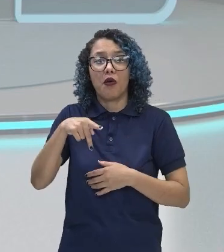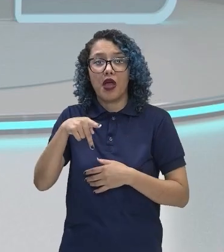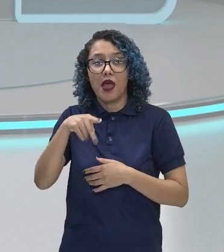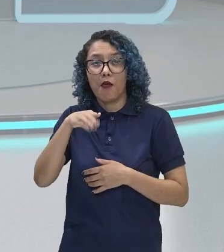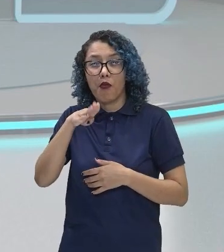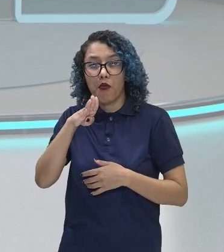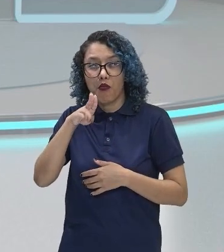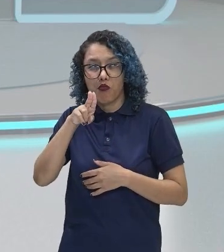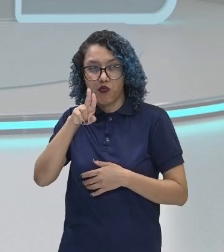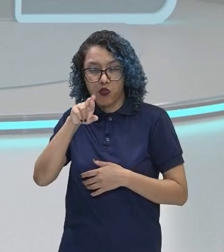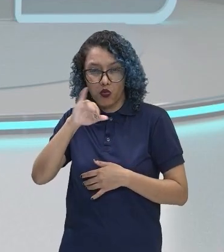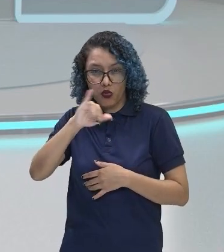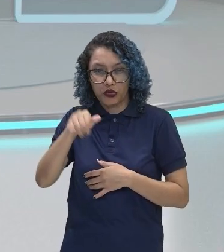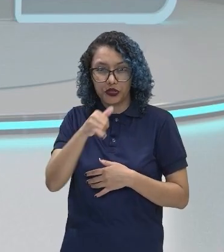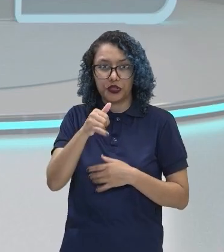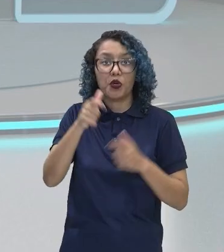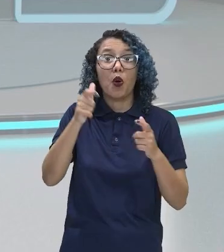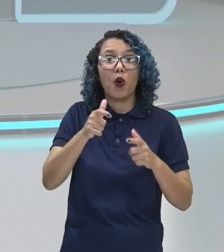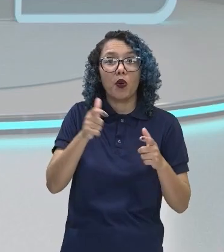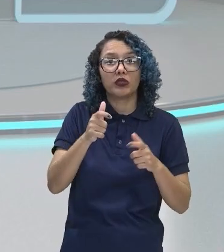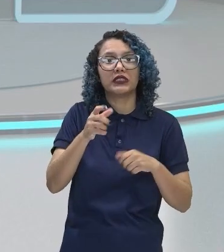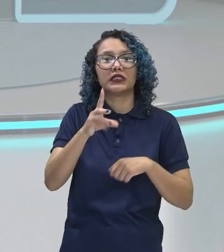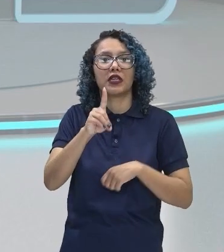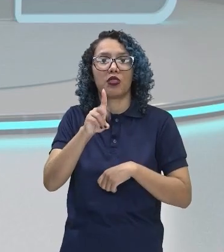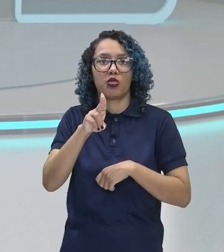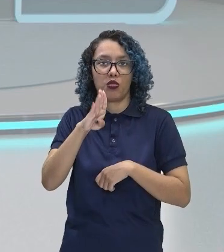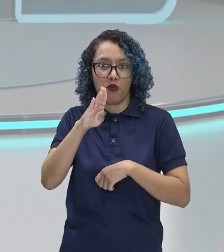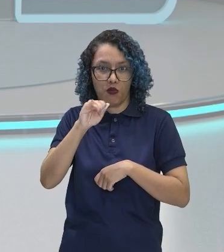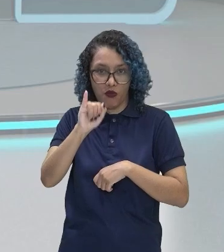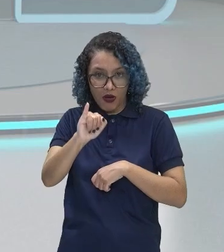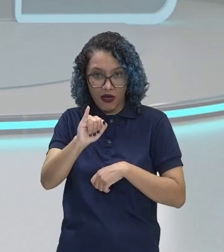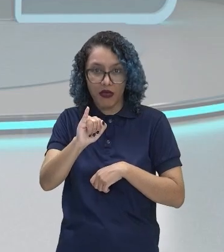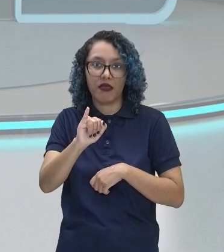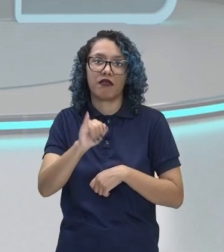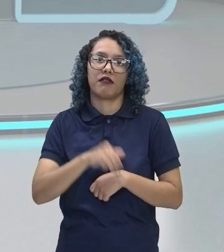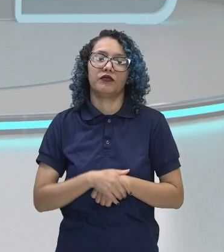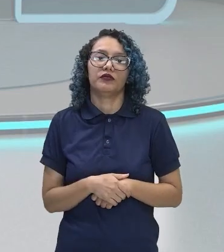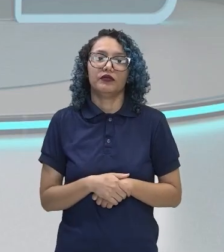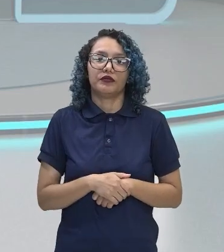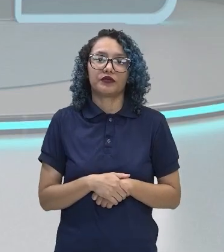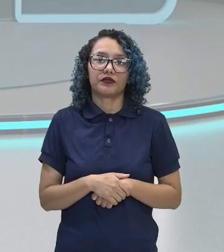is the most impressive skyscraper standing at